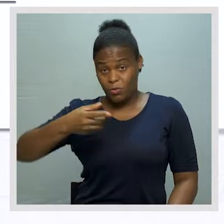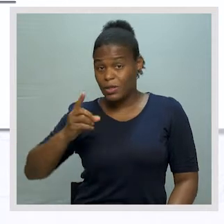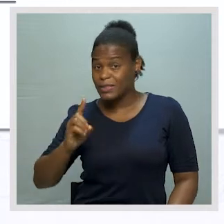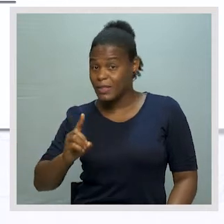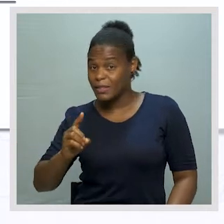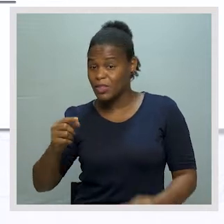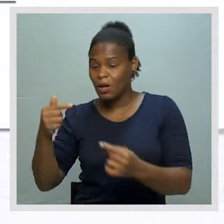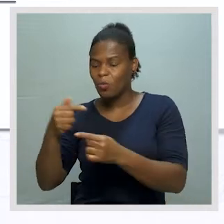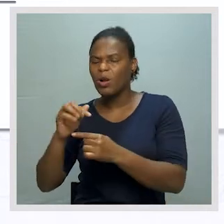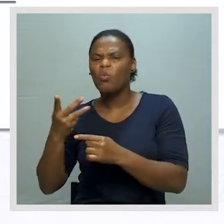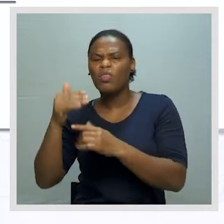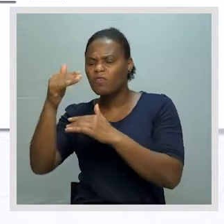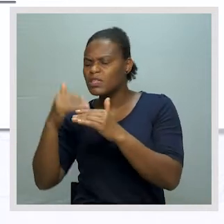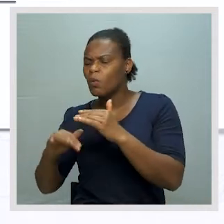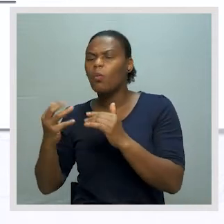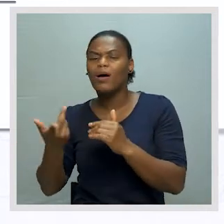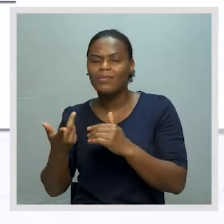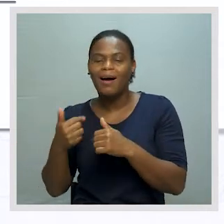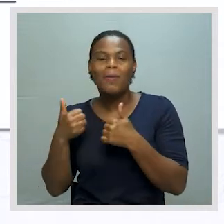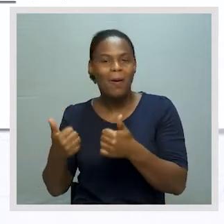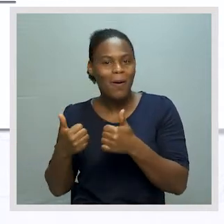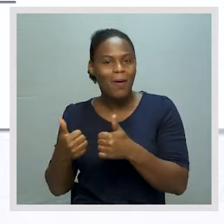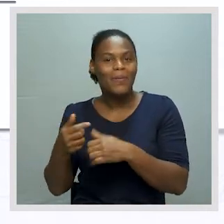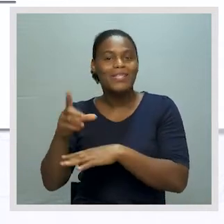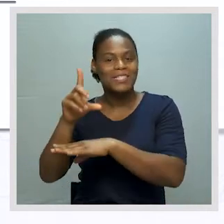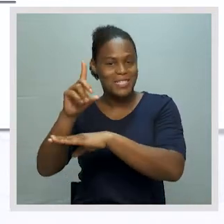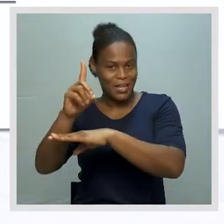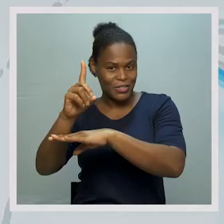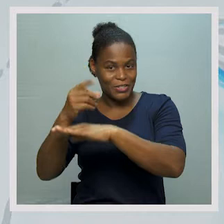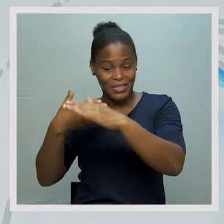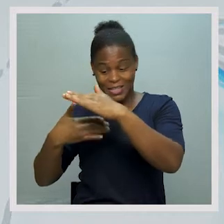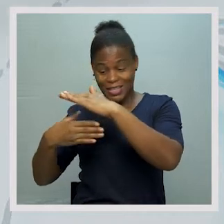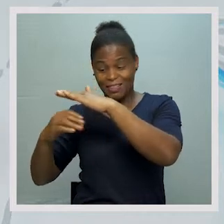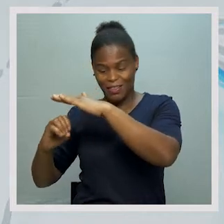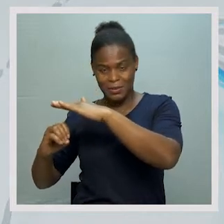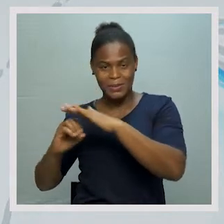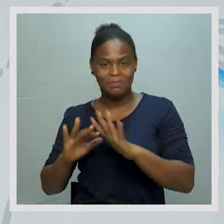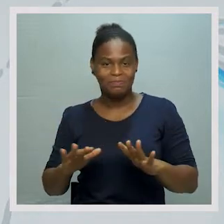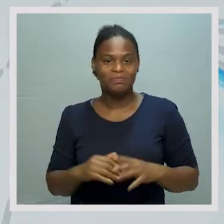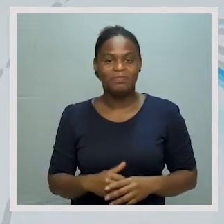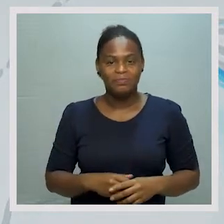0,6 corresponde a qual fração? Isso, 6 décimas.